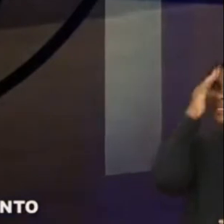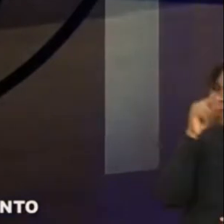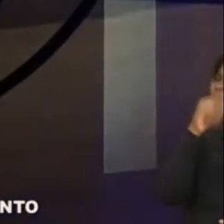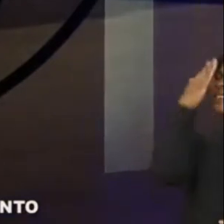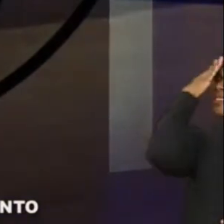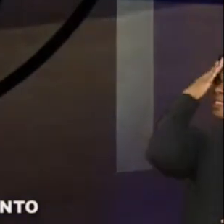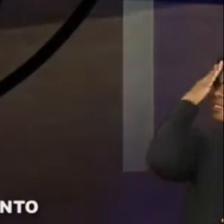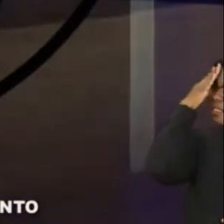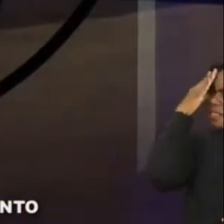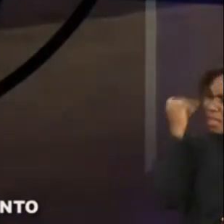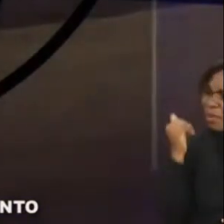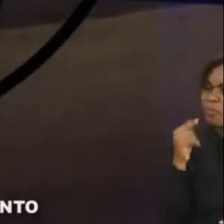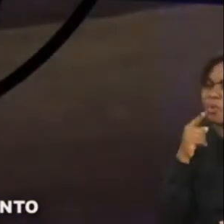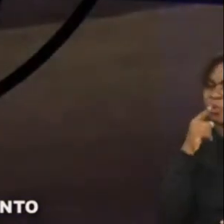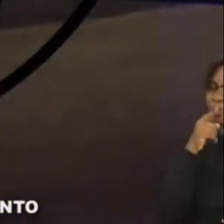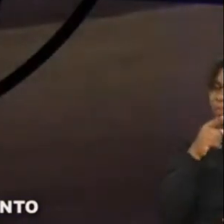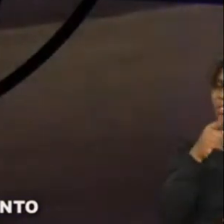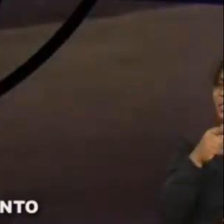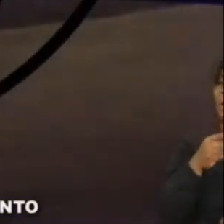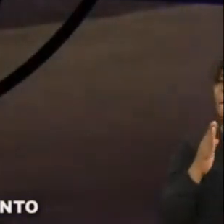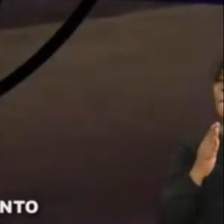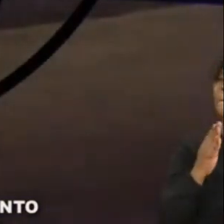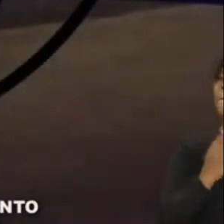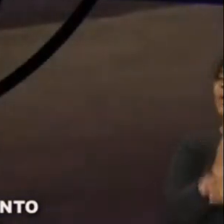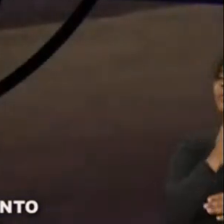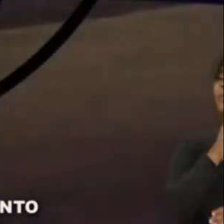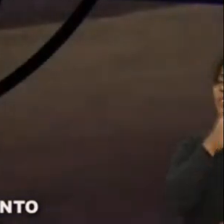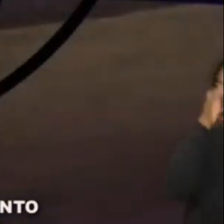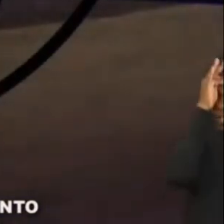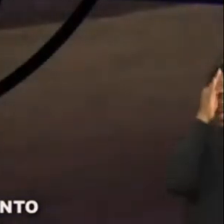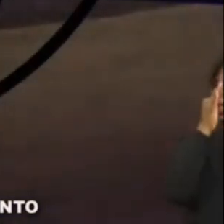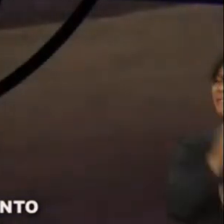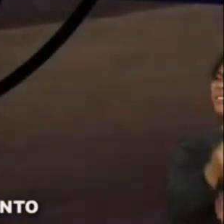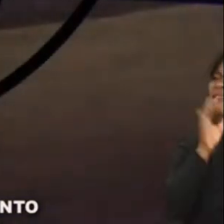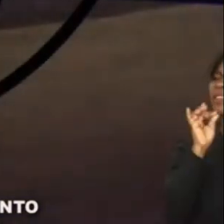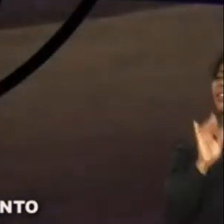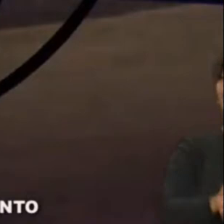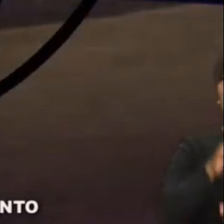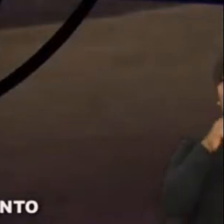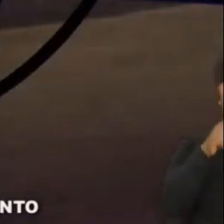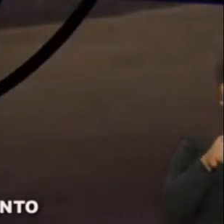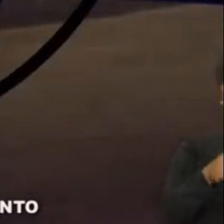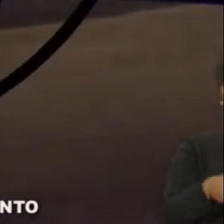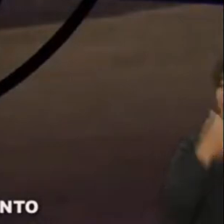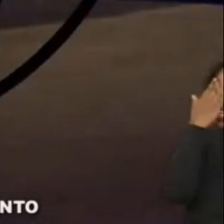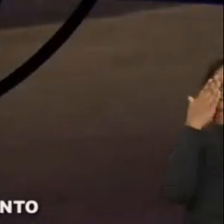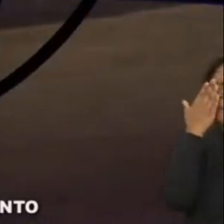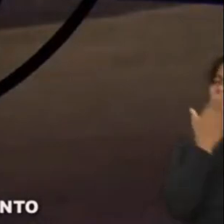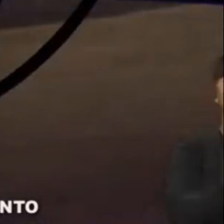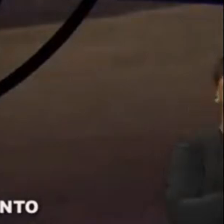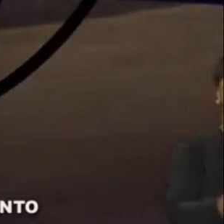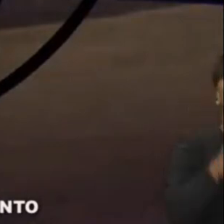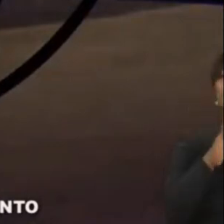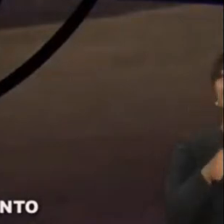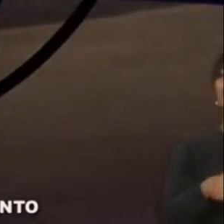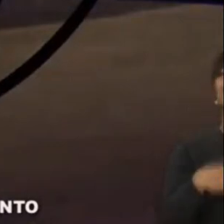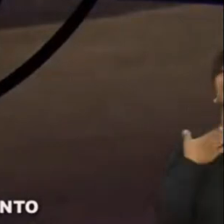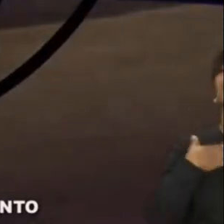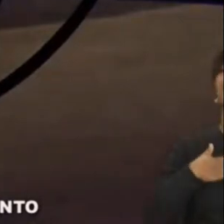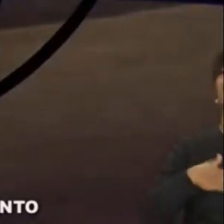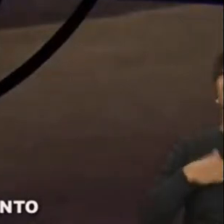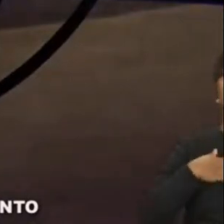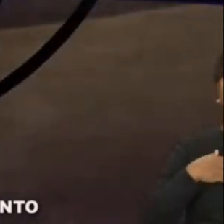Você sabe, quando você é aprovado, quando você está na fé mesmo, quando você está confiando, quando você está tranquilo,